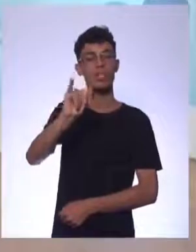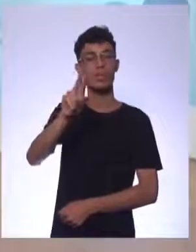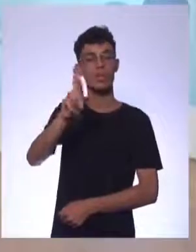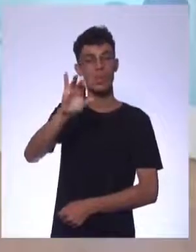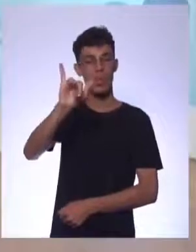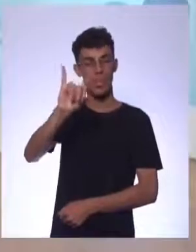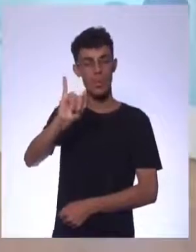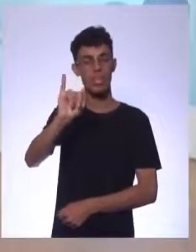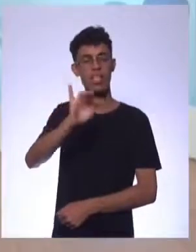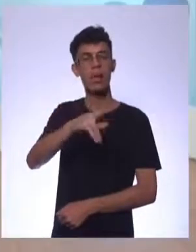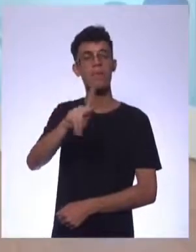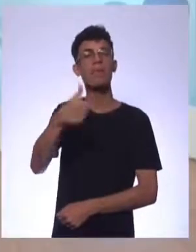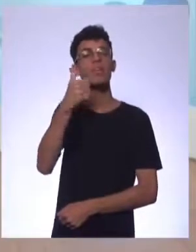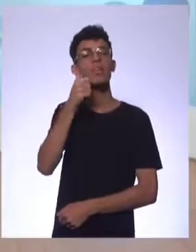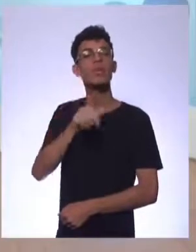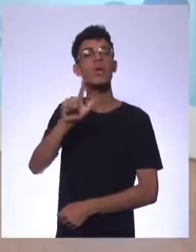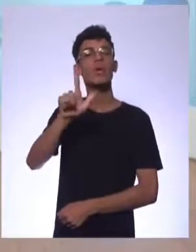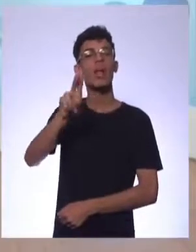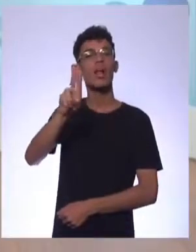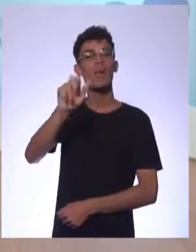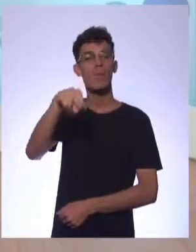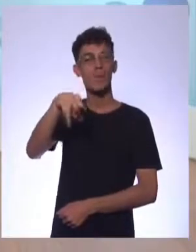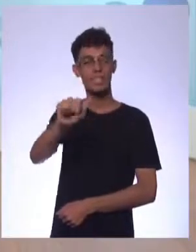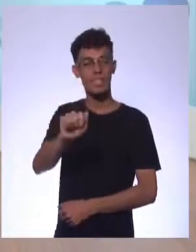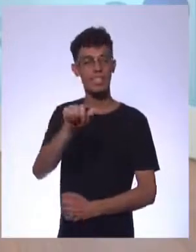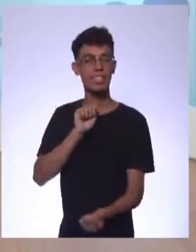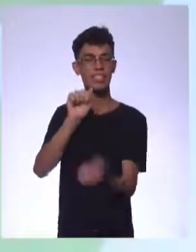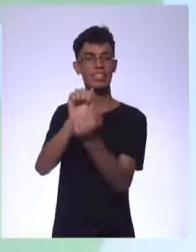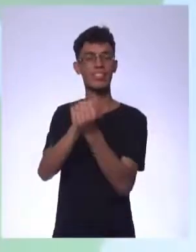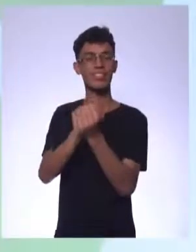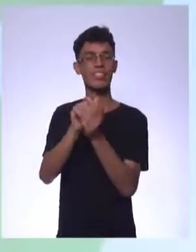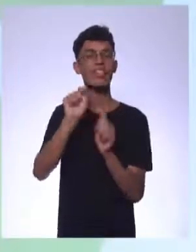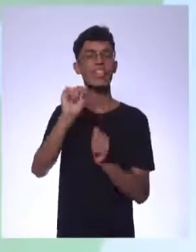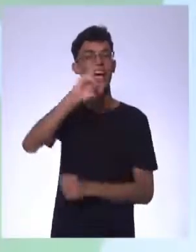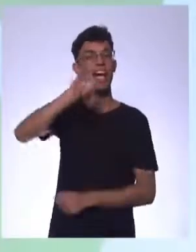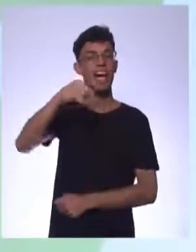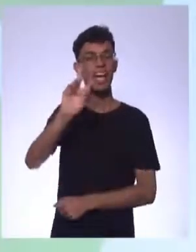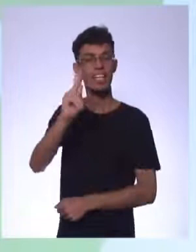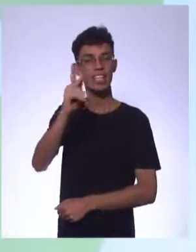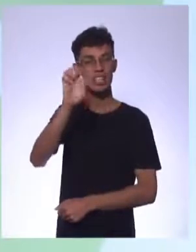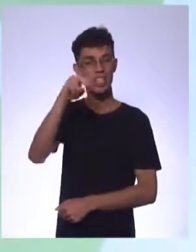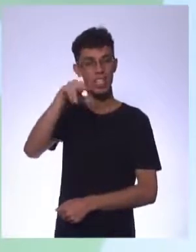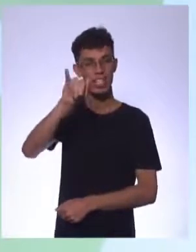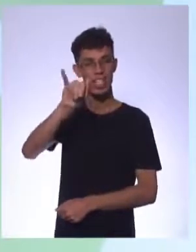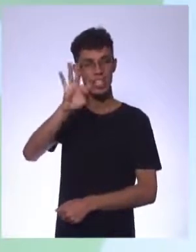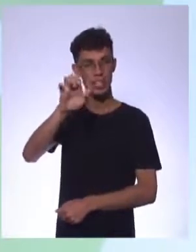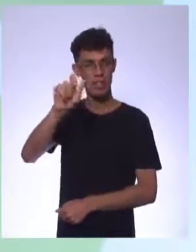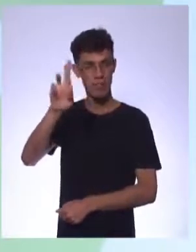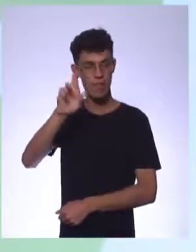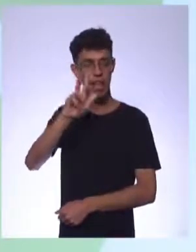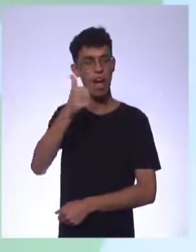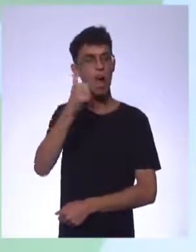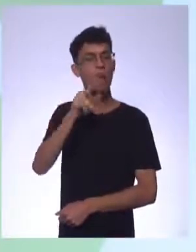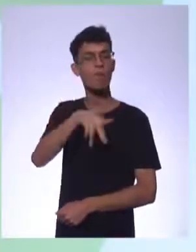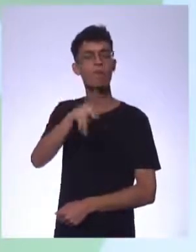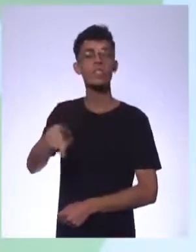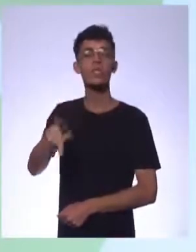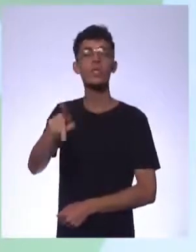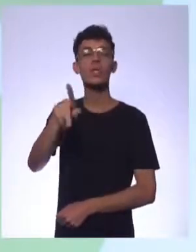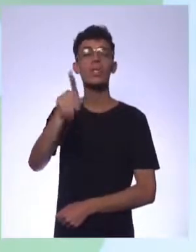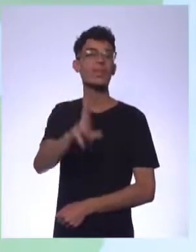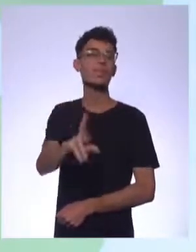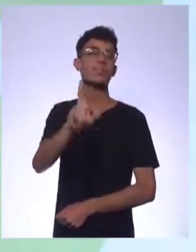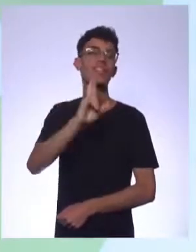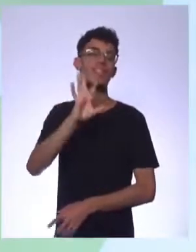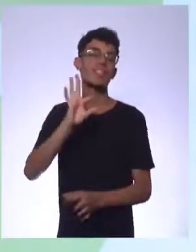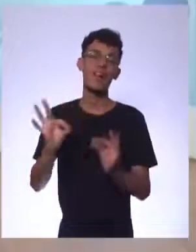longe olha, da gente. bacana, seu Luanda. A Jennifer, professora Jennifer também Jennifer. falando com a gente, que está muito longe.